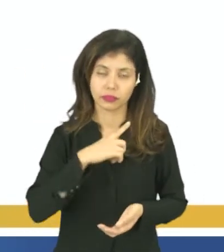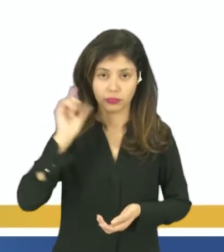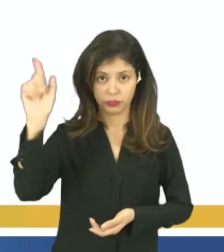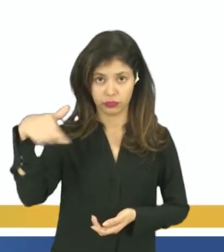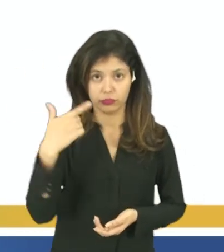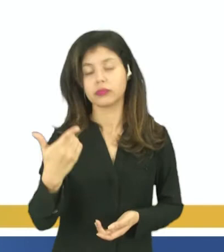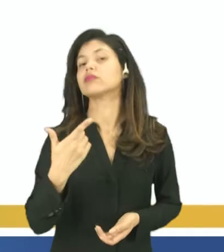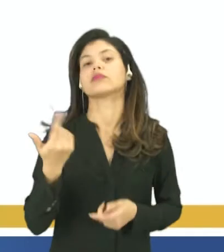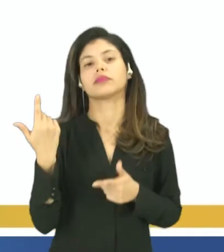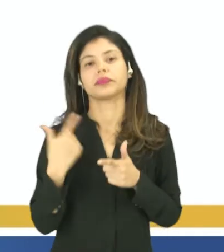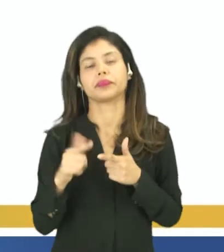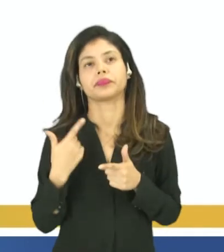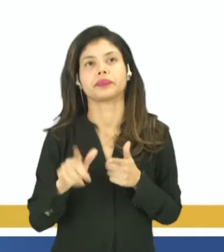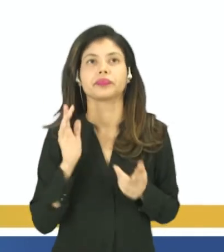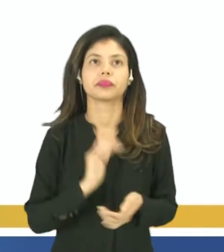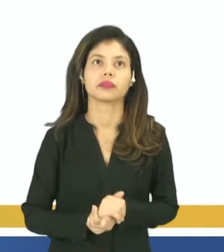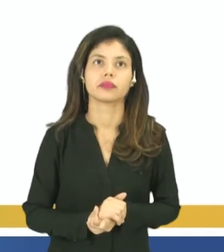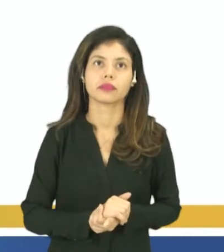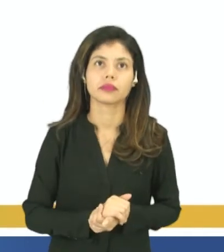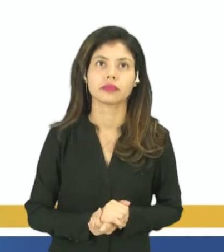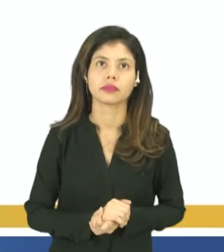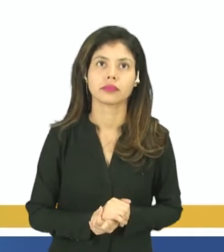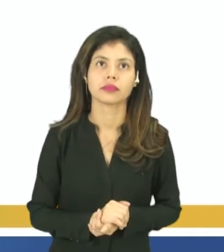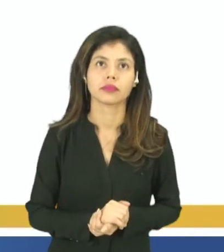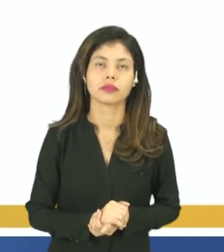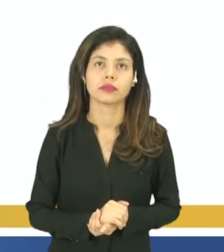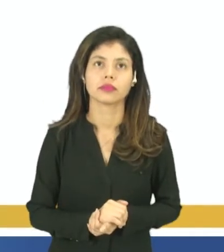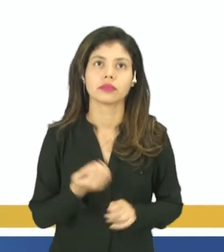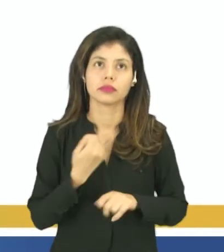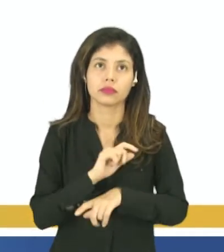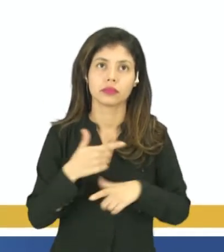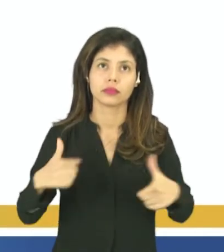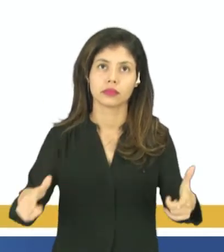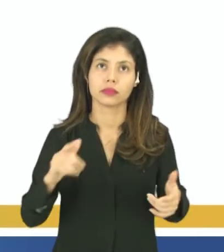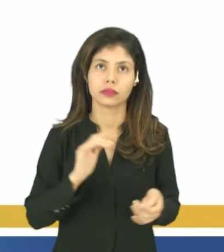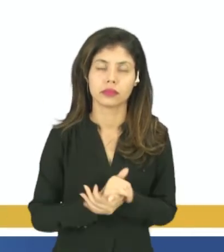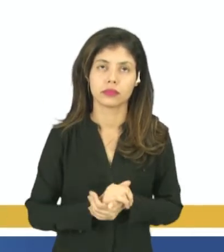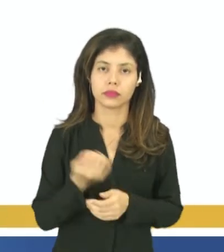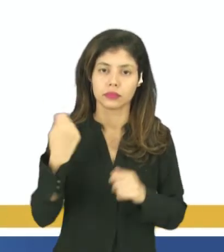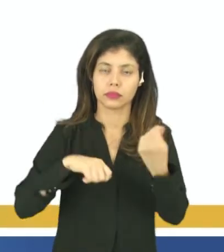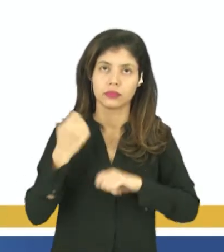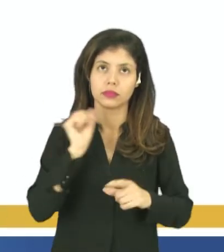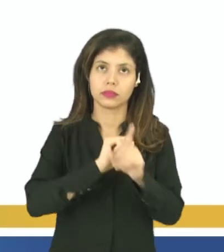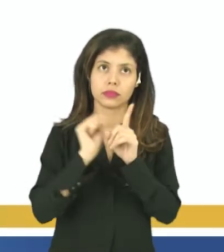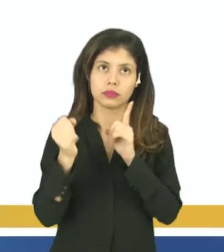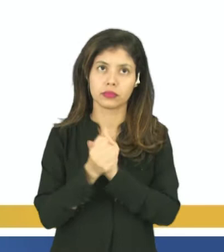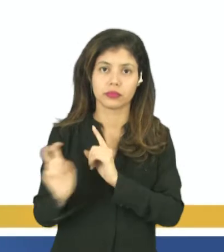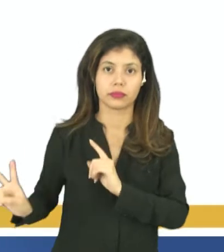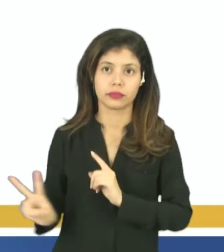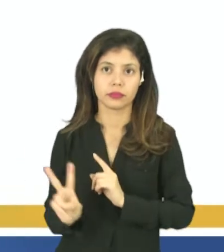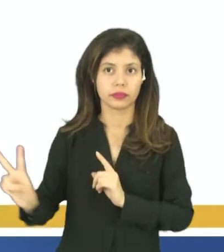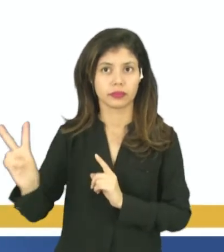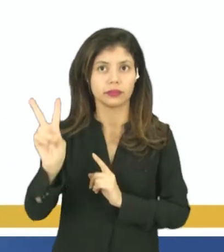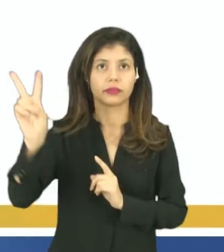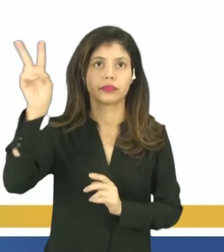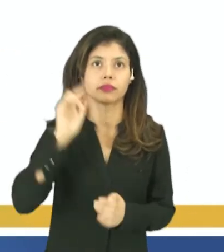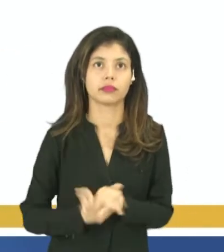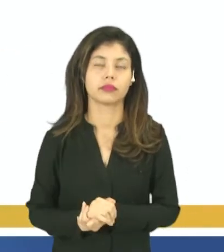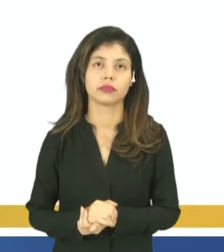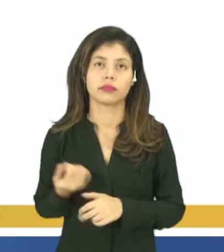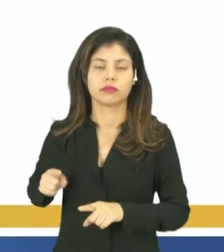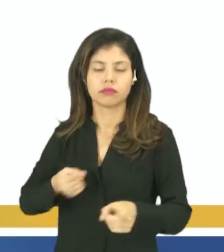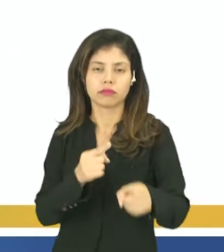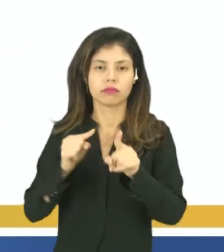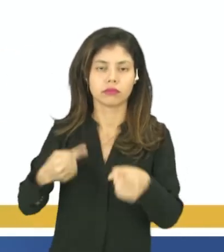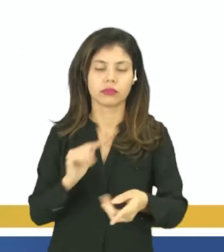outra crise, que é exatamente o agravamento da crise econômica e social na Venezuela, que provoca o fluxo